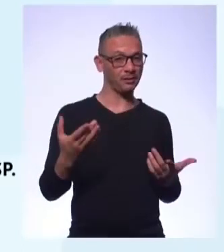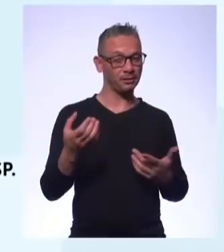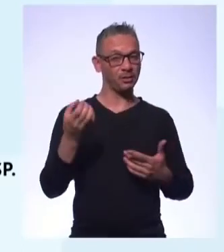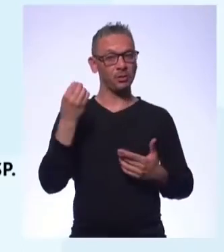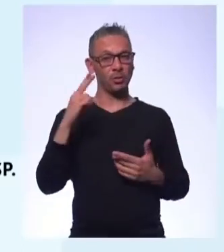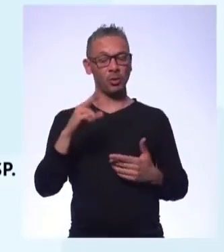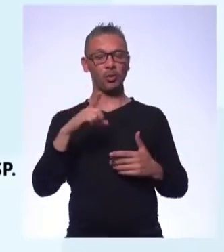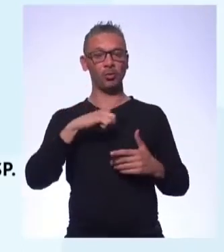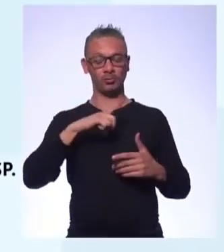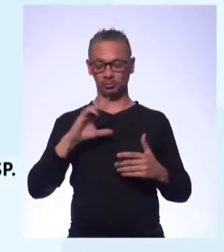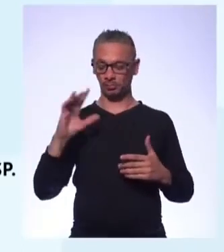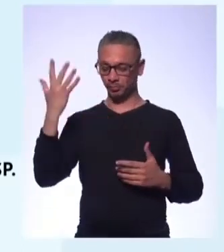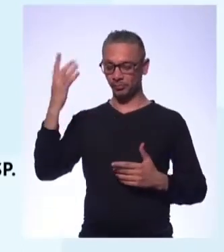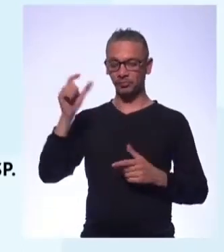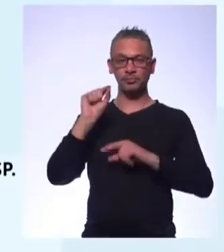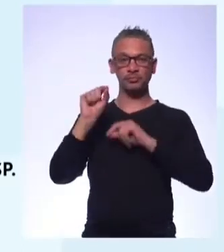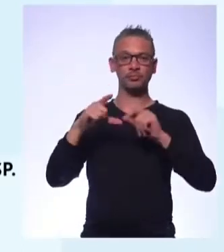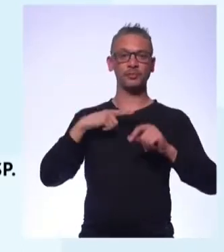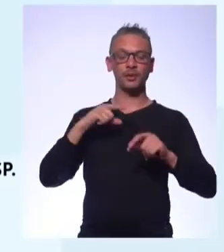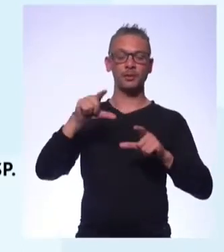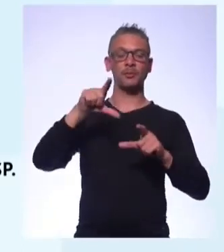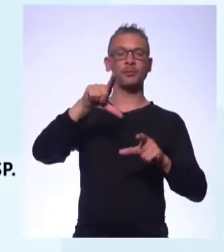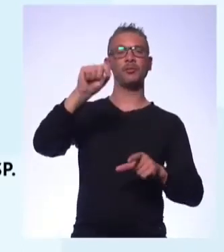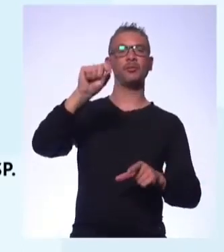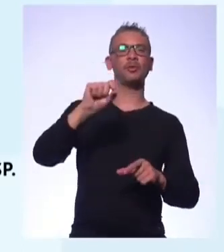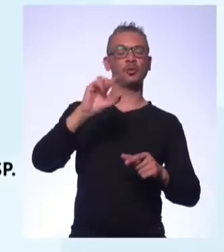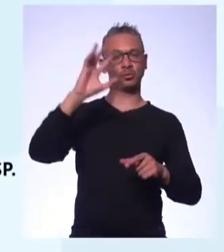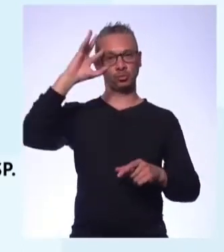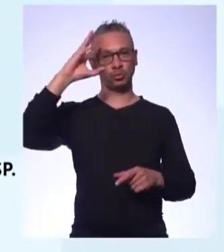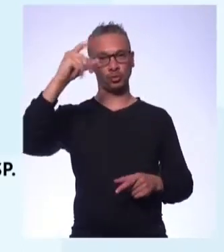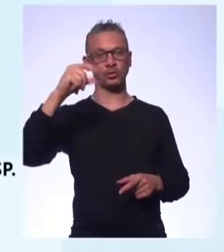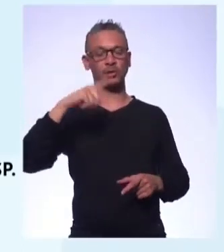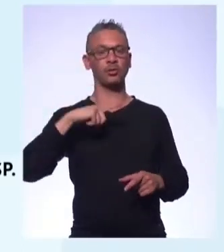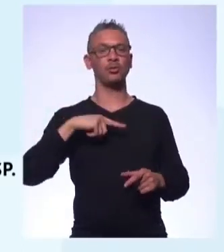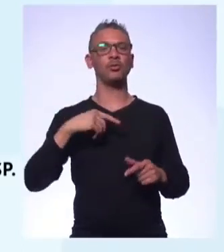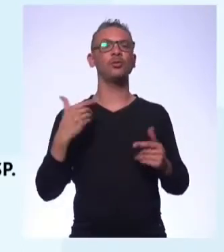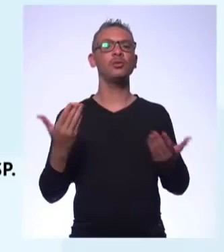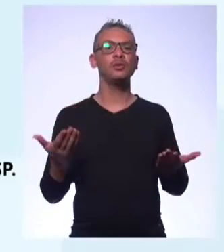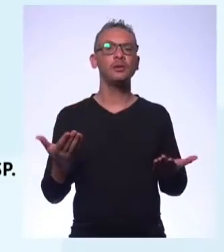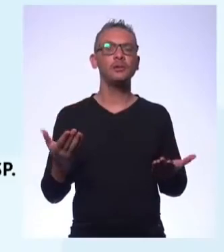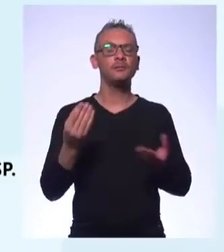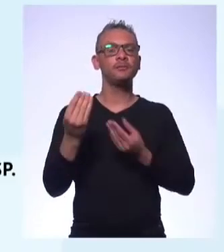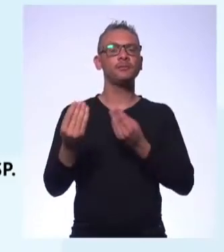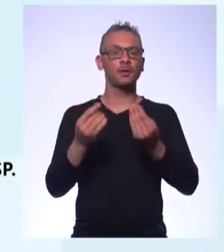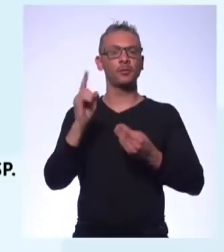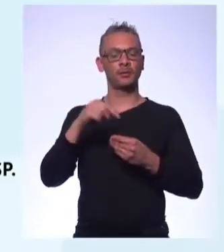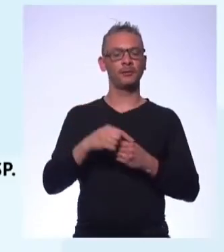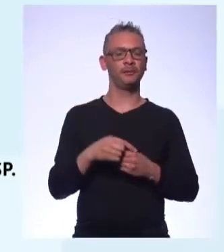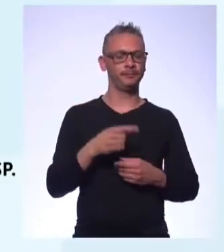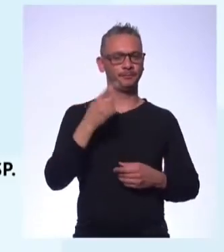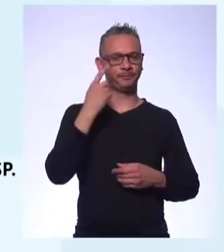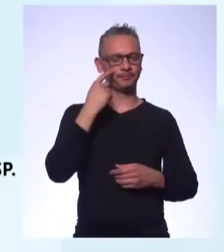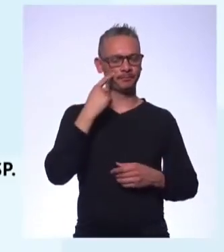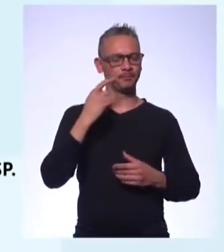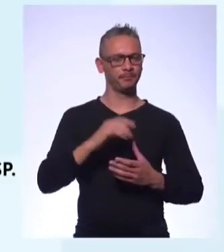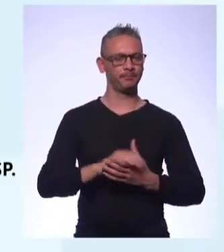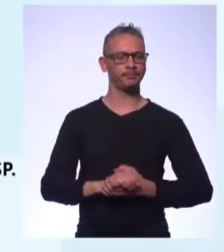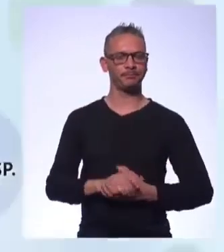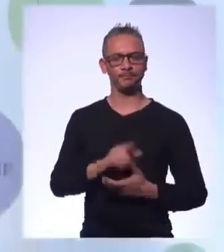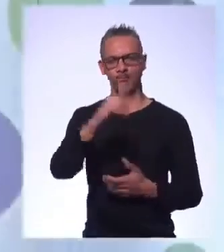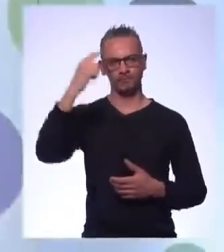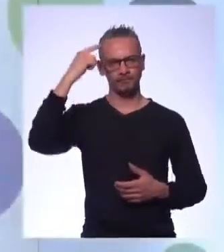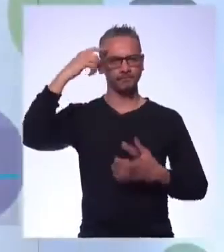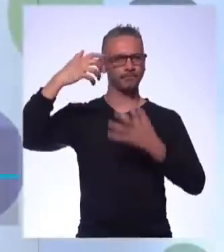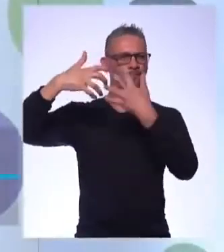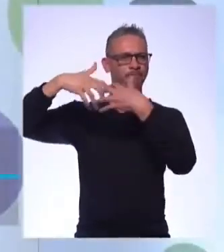ali causas, ou ele indica soluções, ele vai fazer ali proposições. Volta aqui comigo enquanto vocês estão